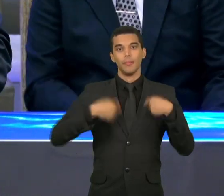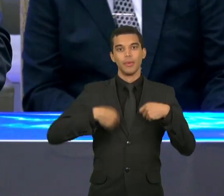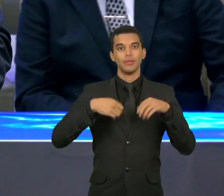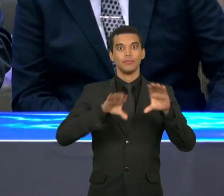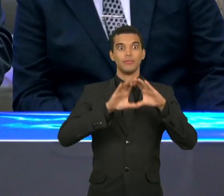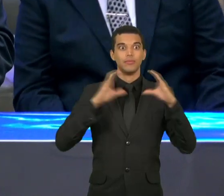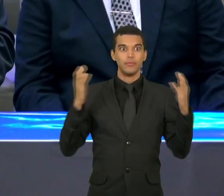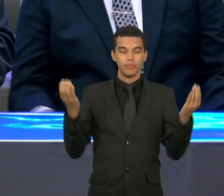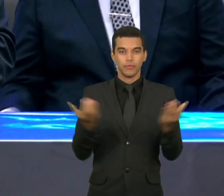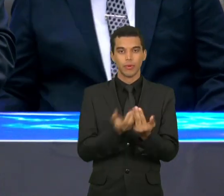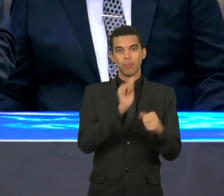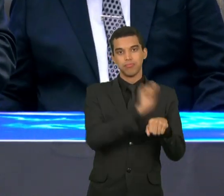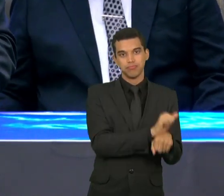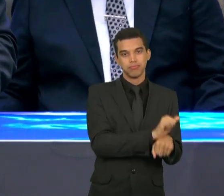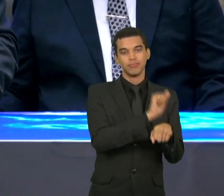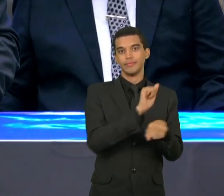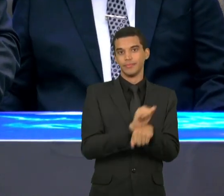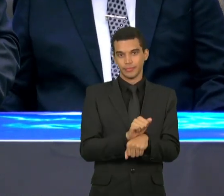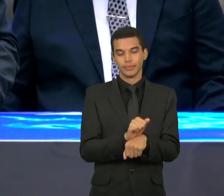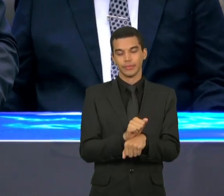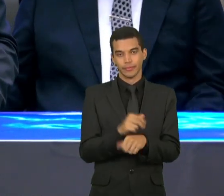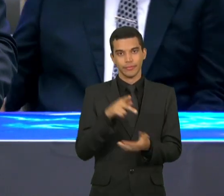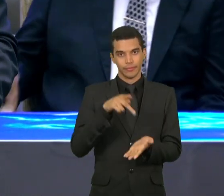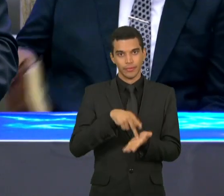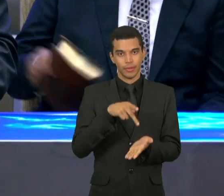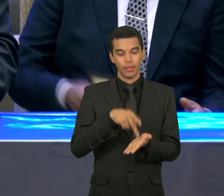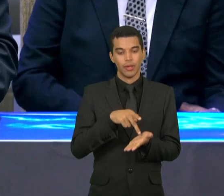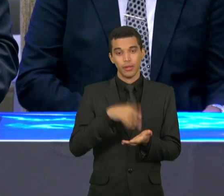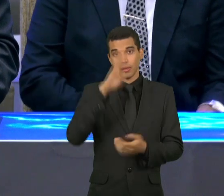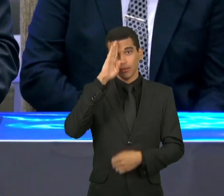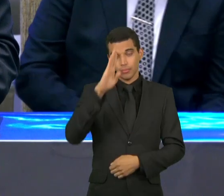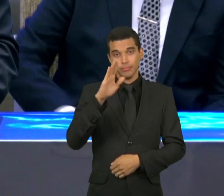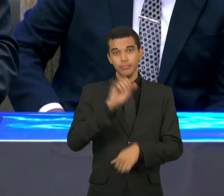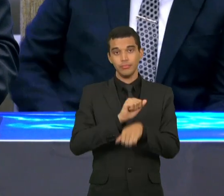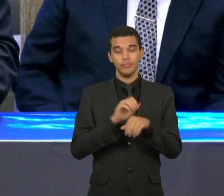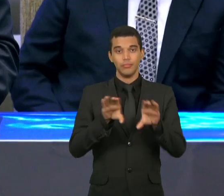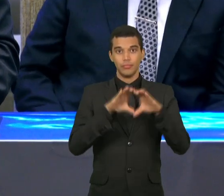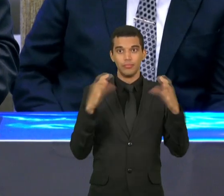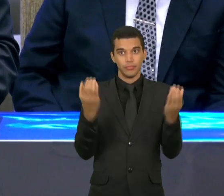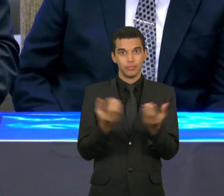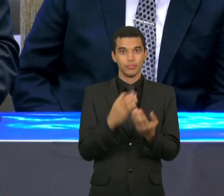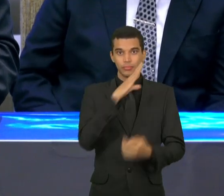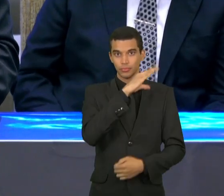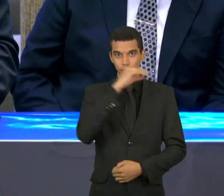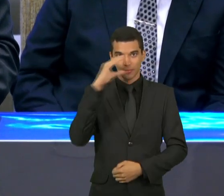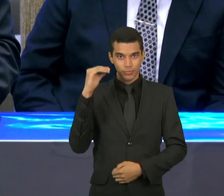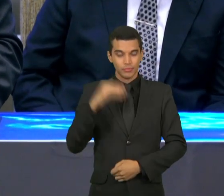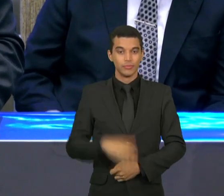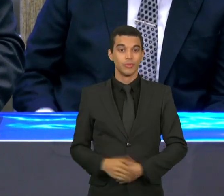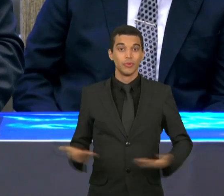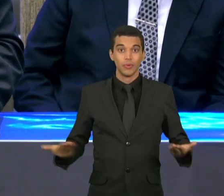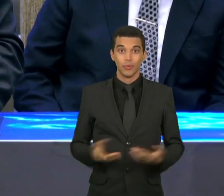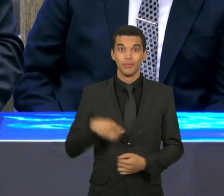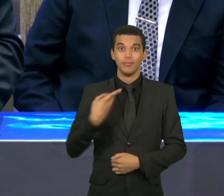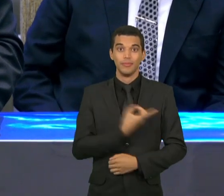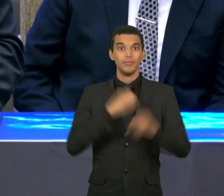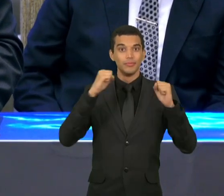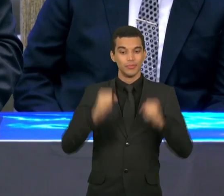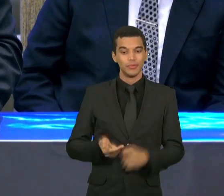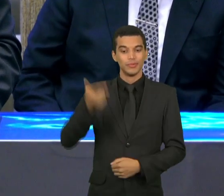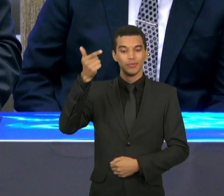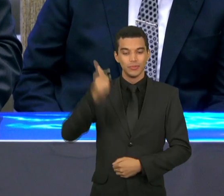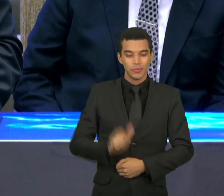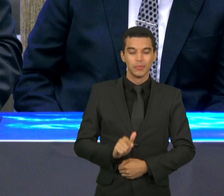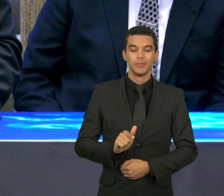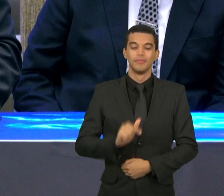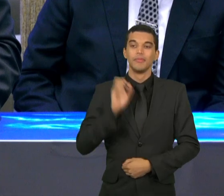congressos de adolescentes, especialmente, e poder voltar a